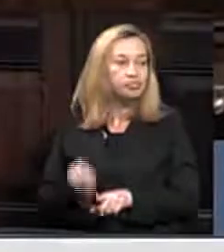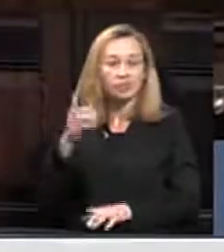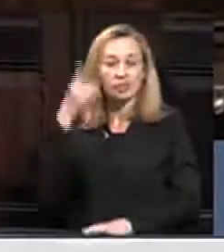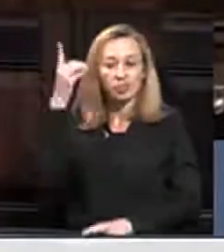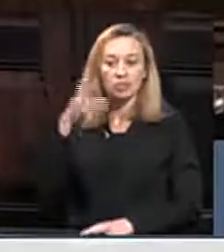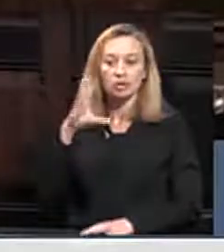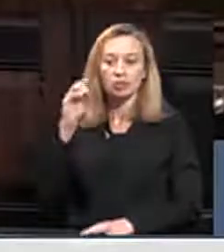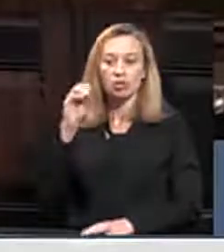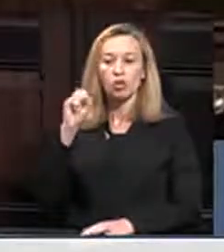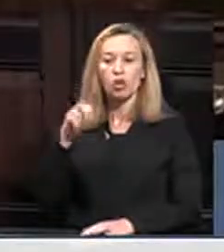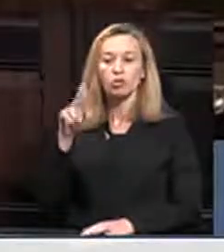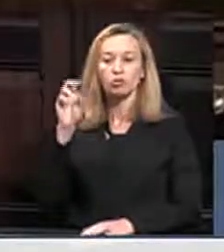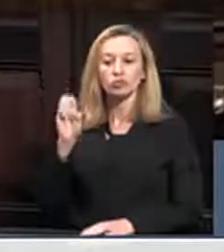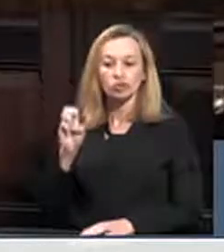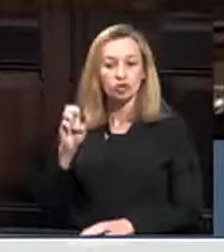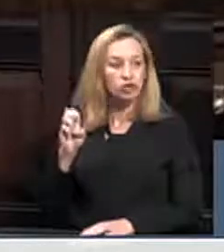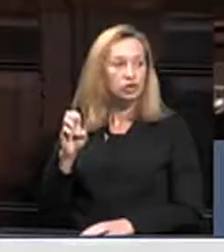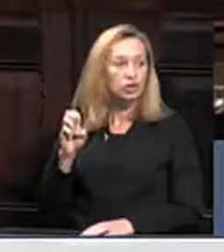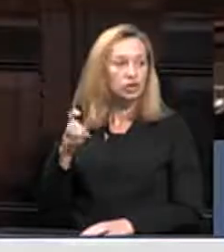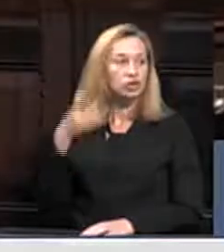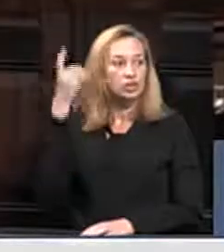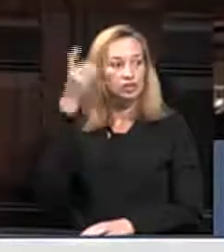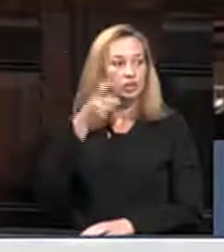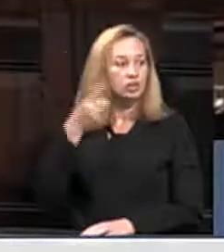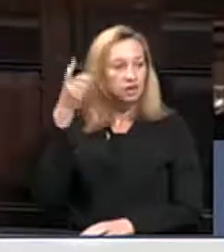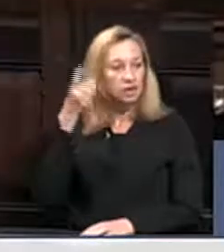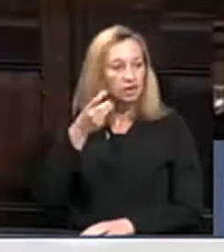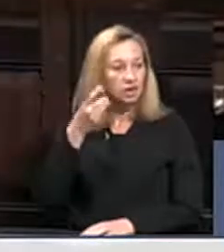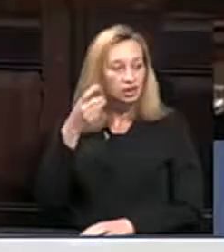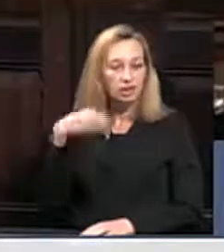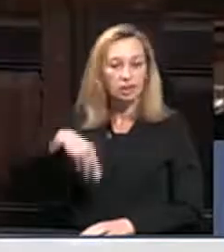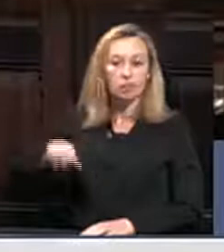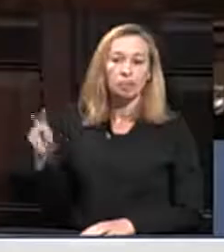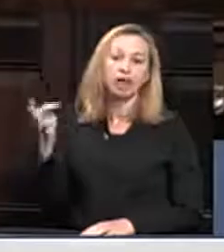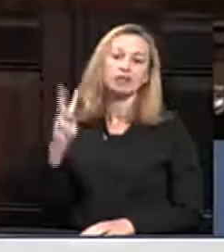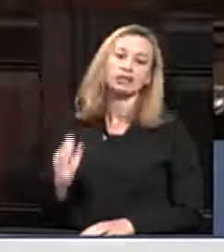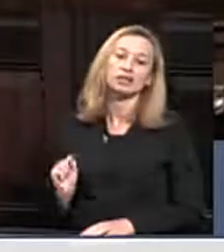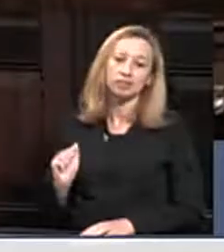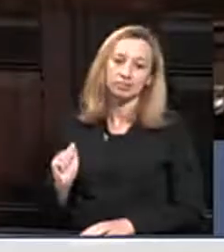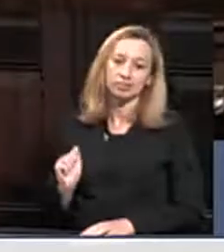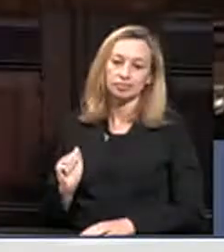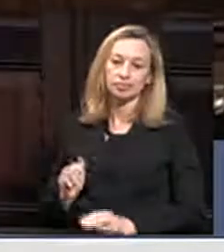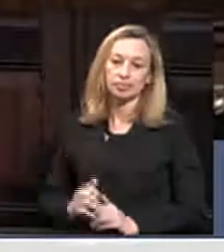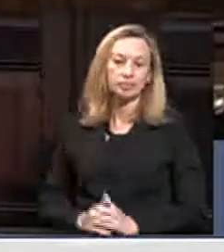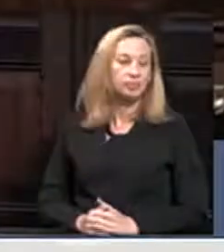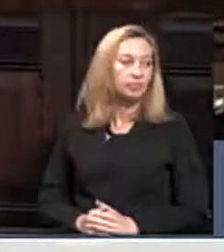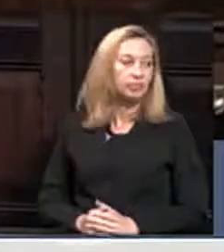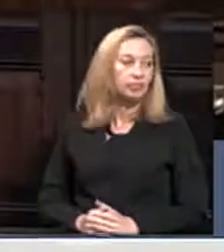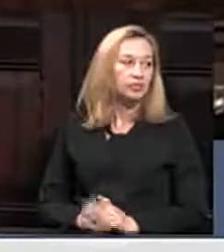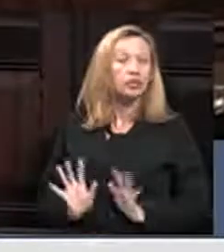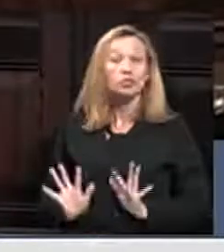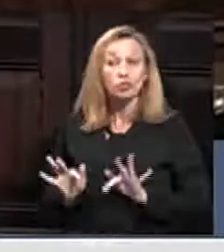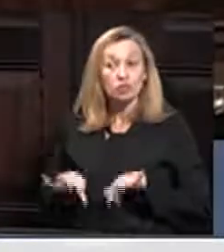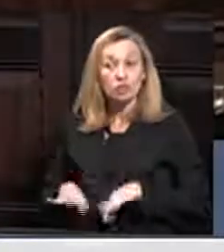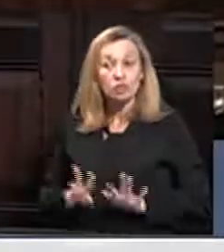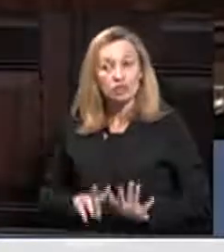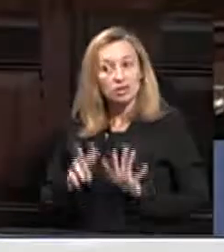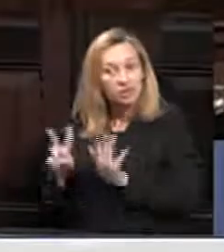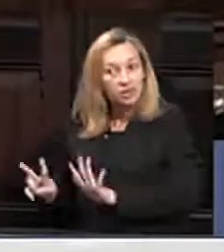Conte Bittencourt, deputada Marta Rocha, no final de